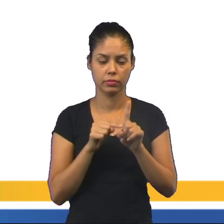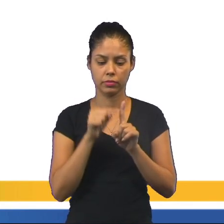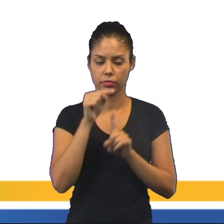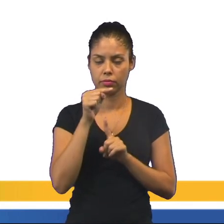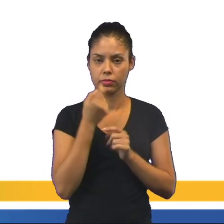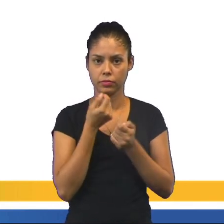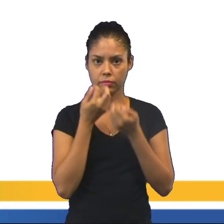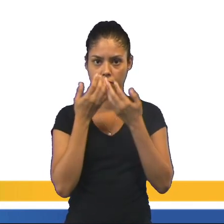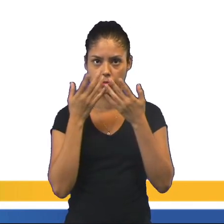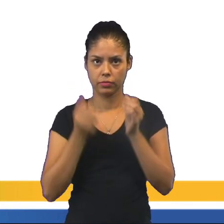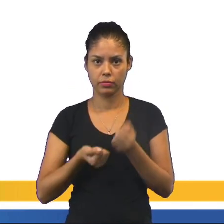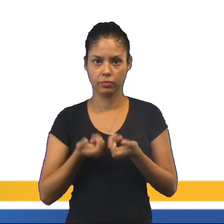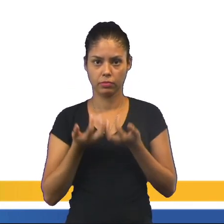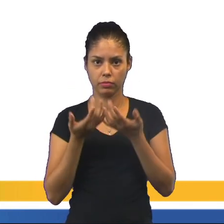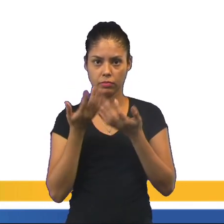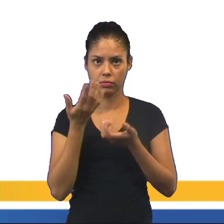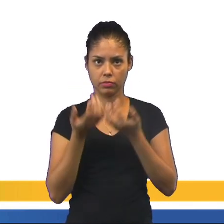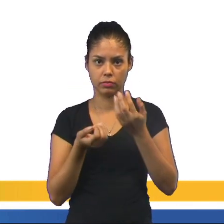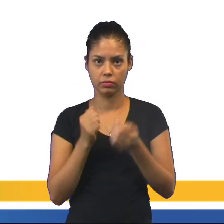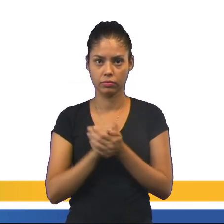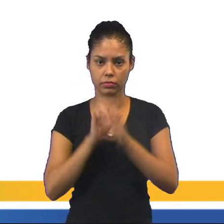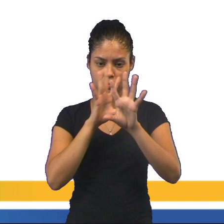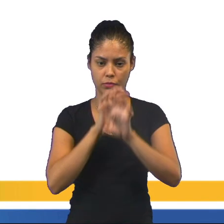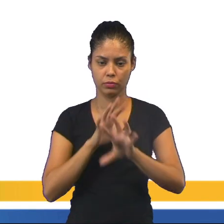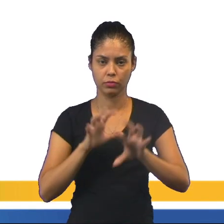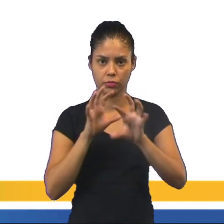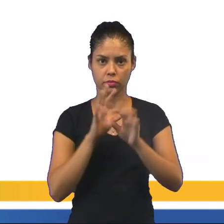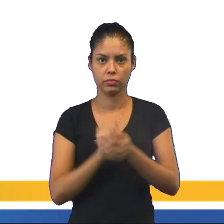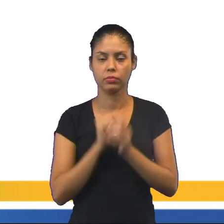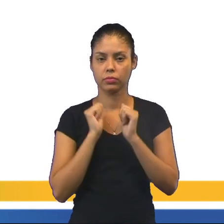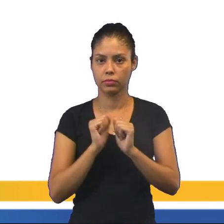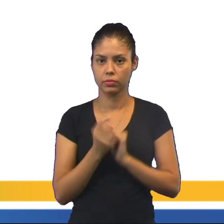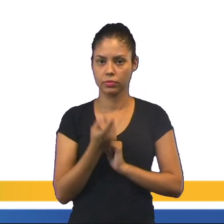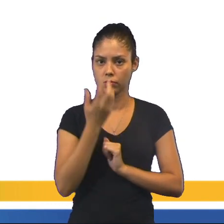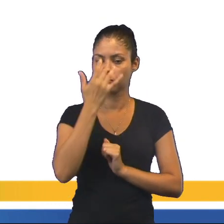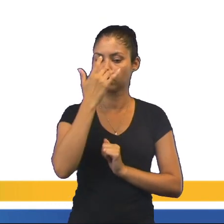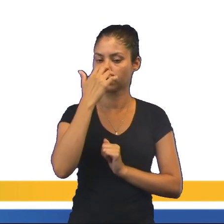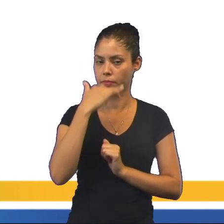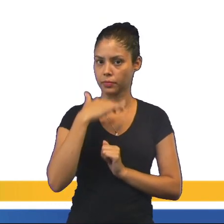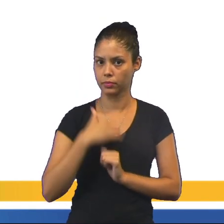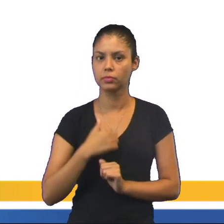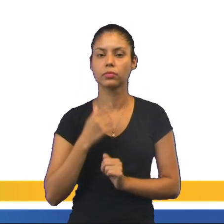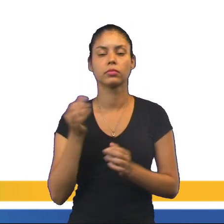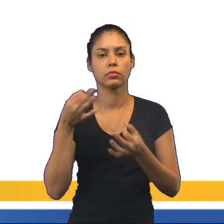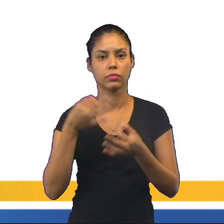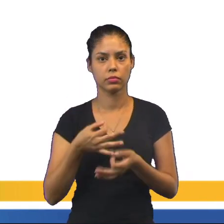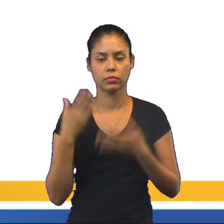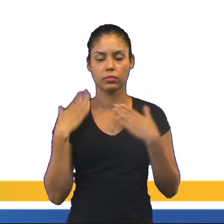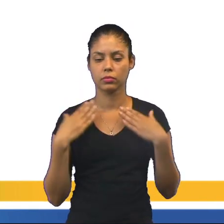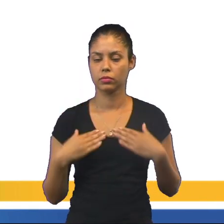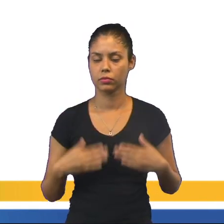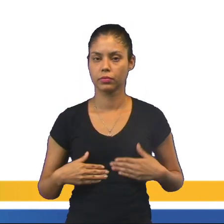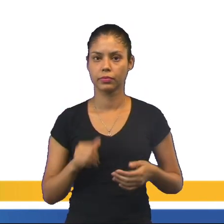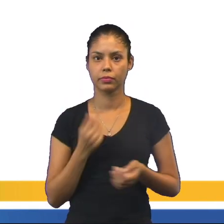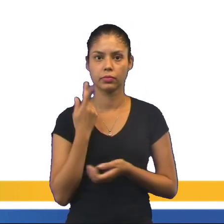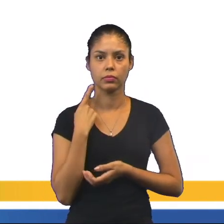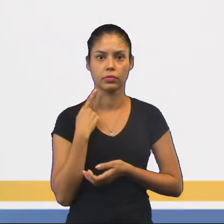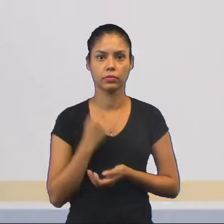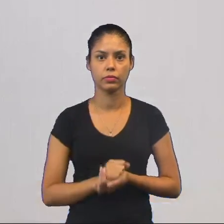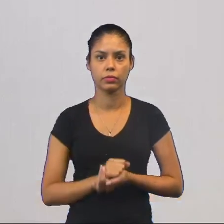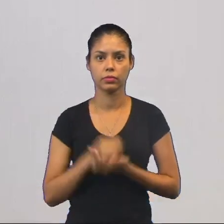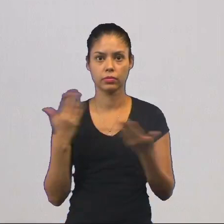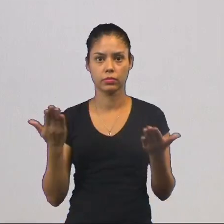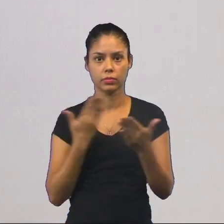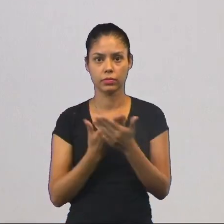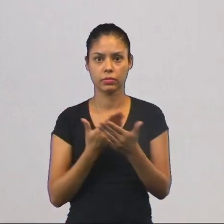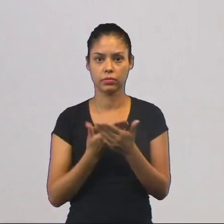aquecimento e também deixa aí o ar umedecido para que ele possa, ser passado corretamente até os nossos pulmões.